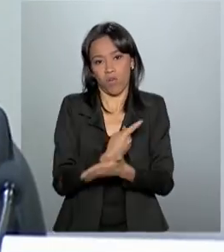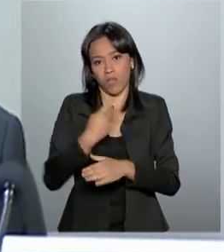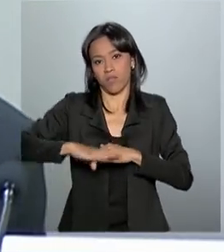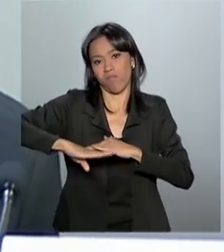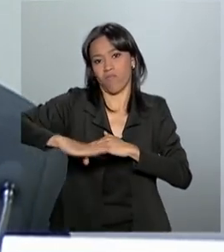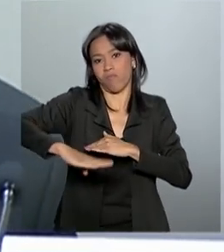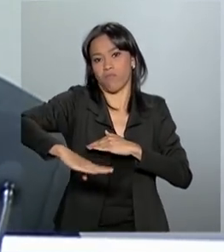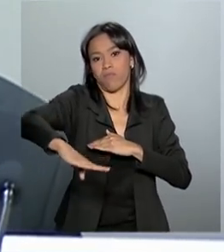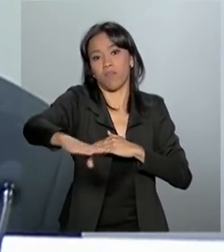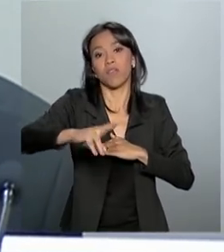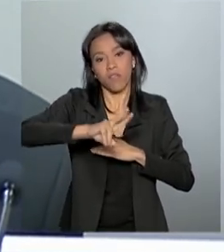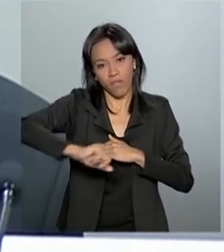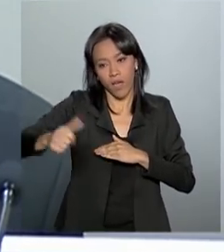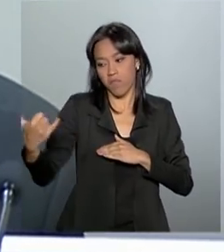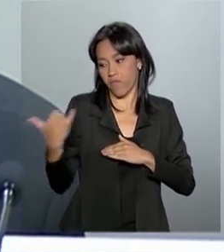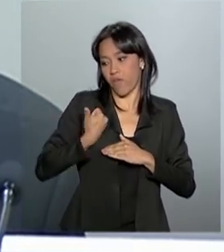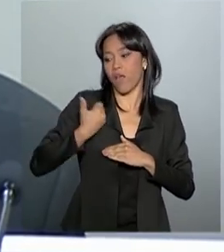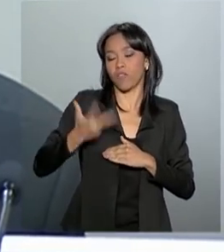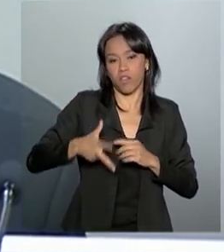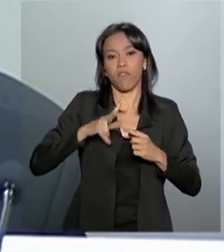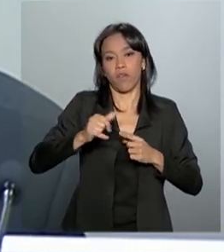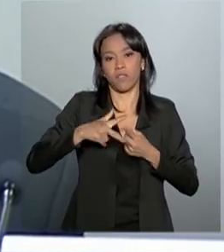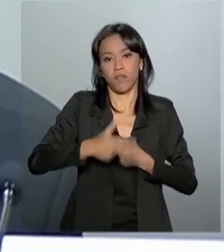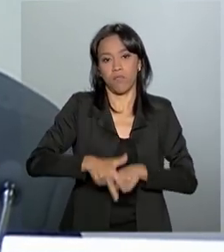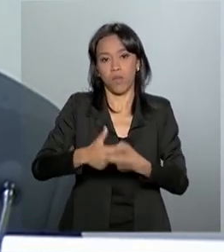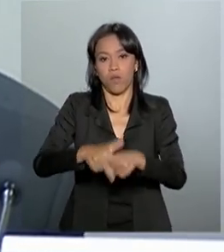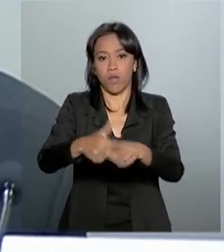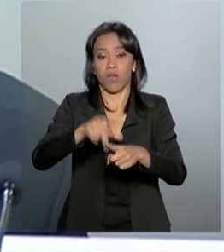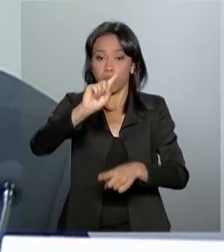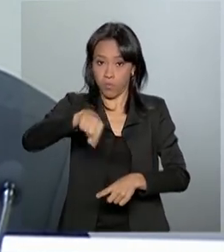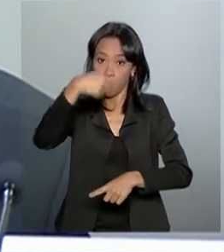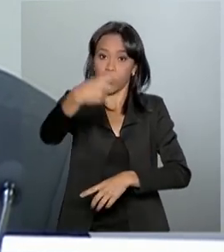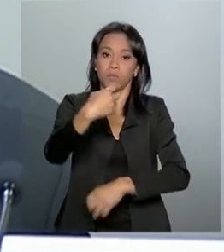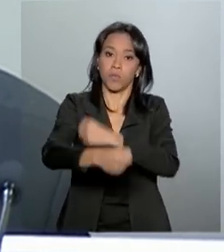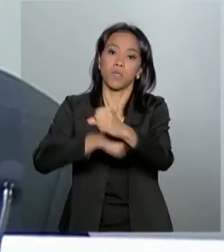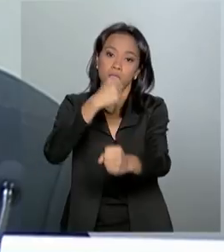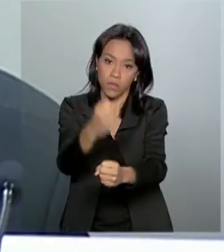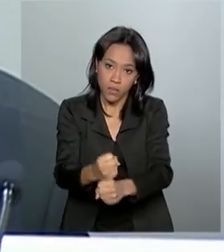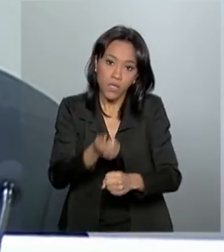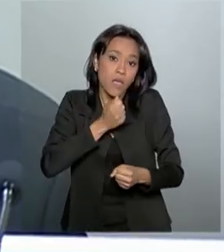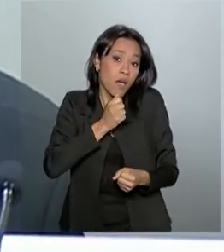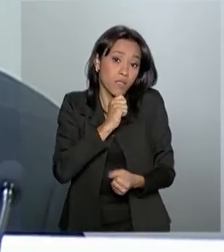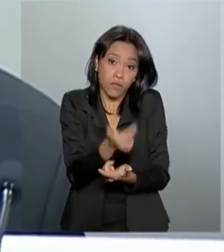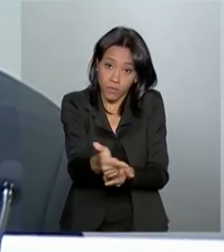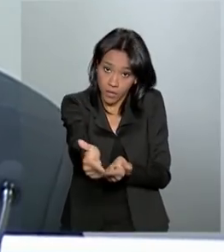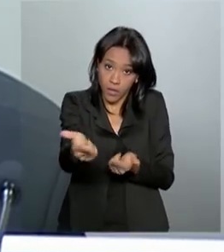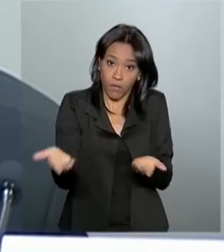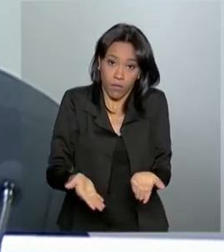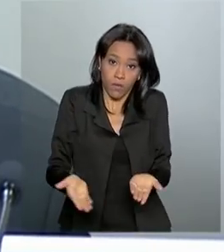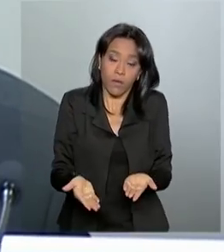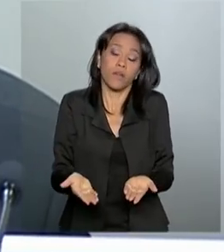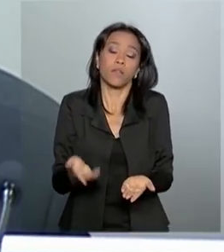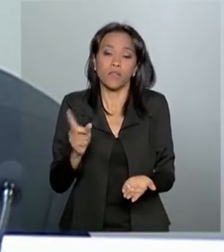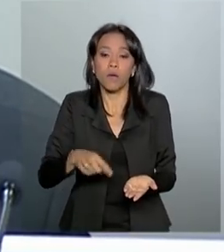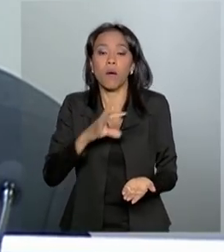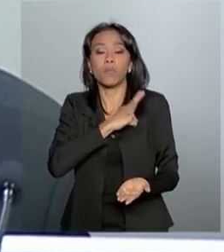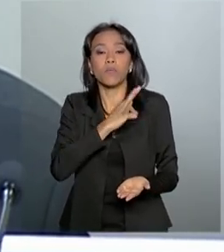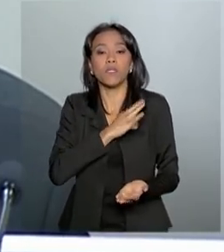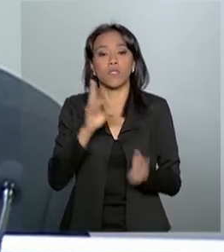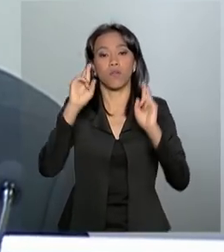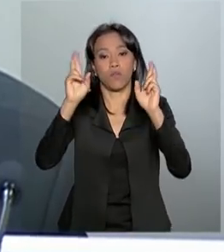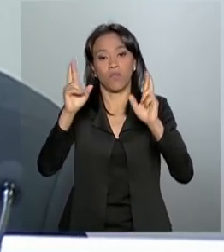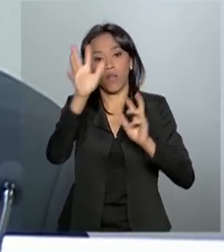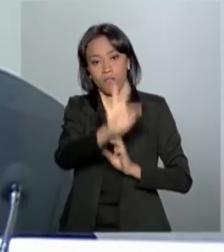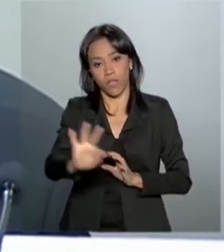vai ser melhorado já para o próximo ano, mas, enquanto essa condição não vem, a presença da Polícia Rodoviária